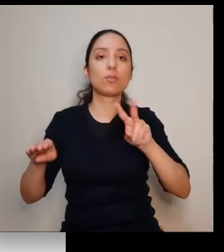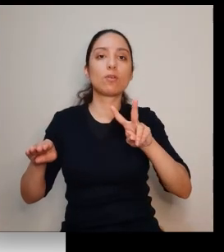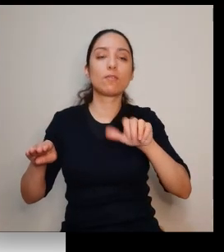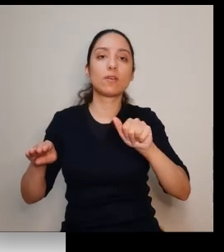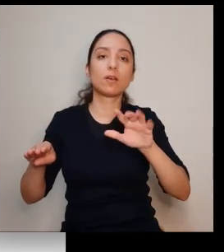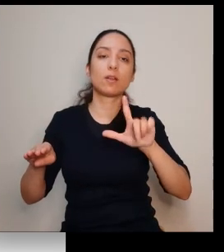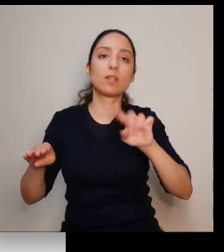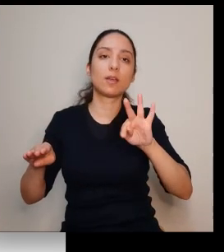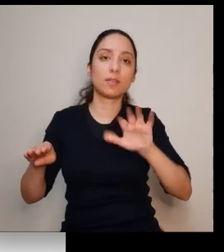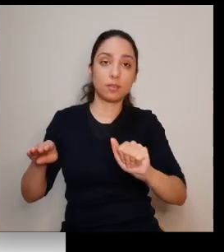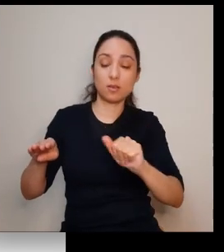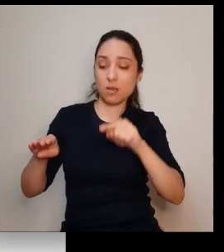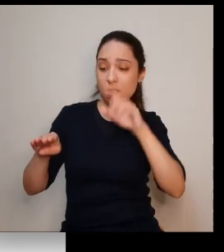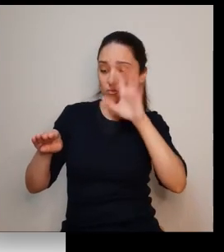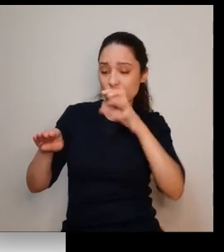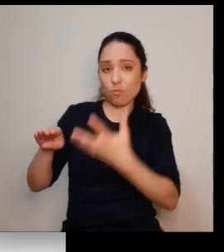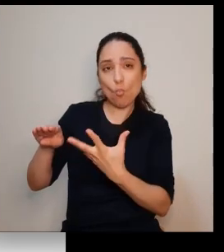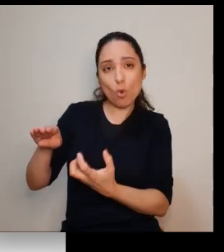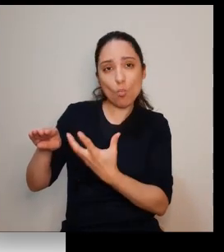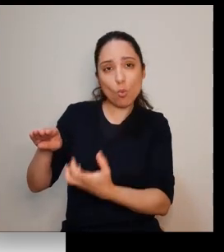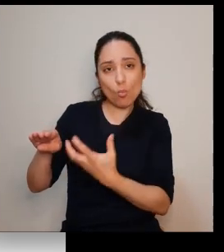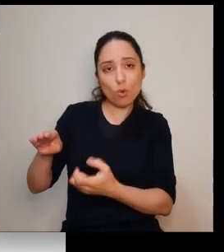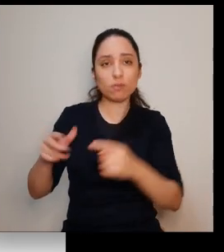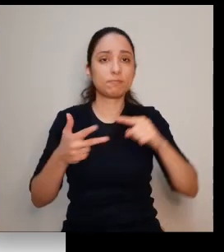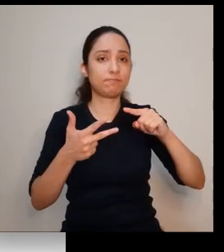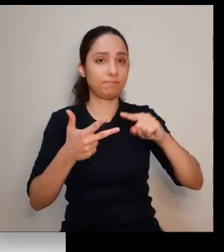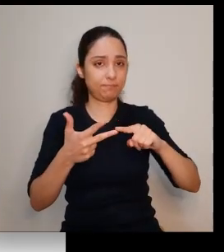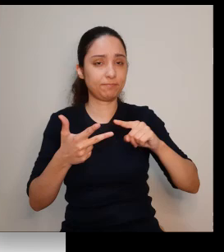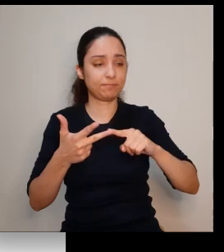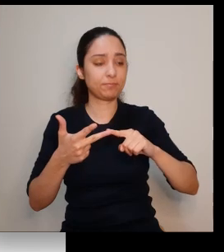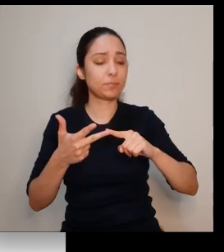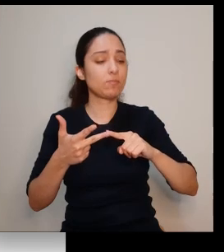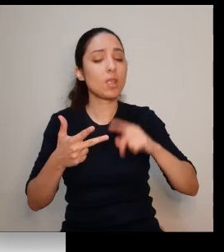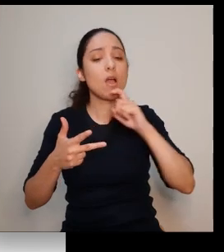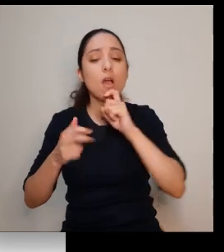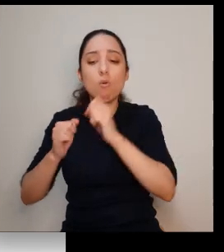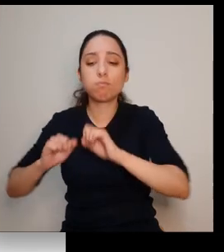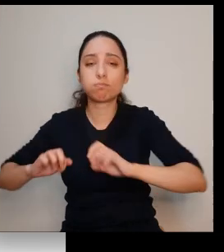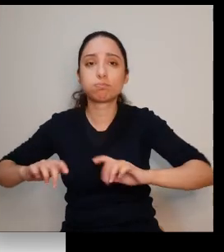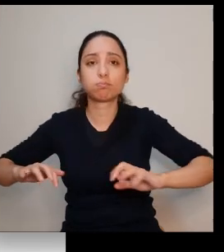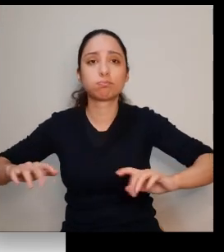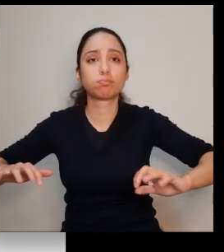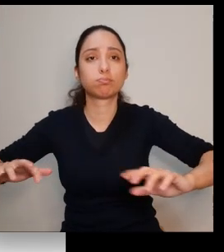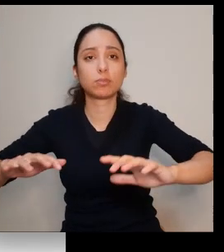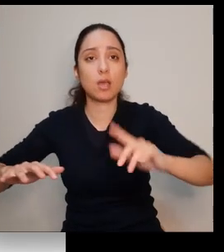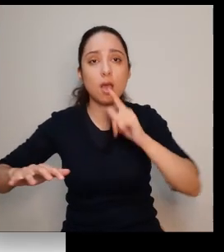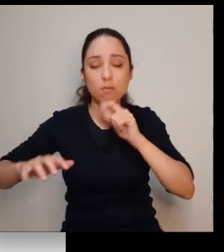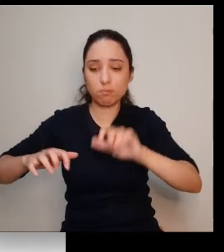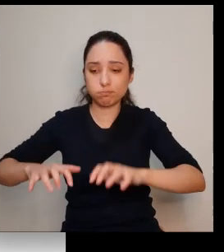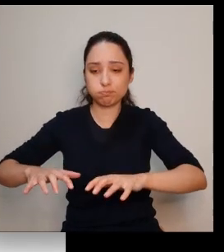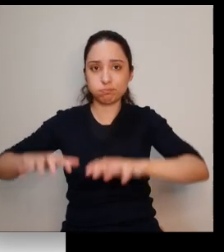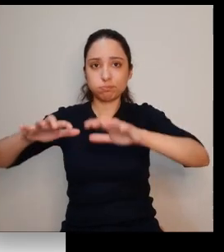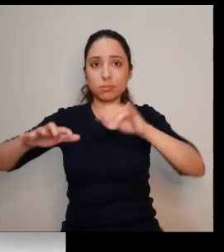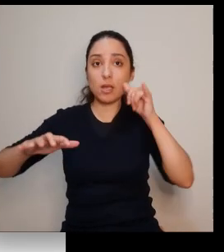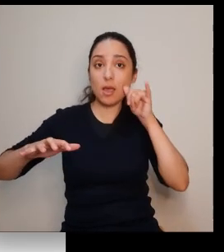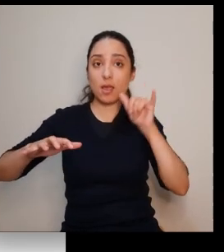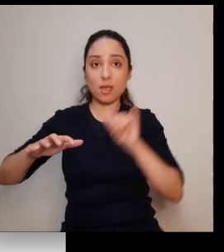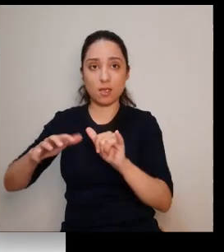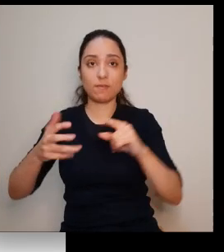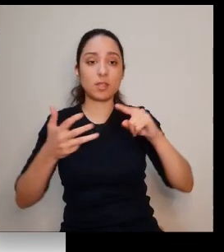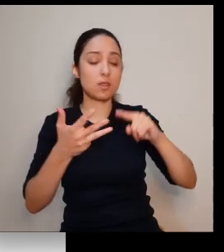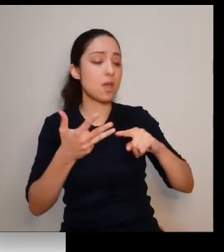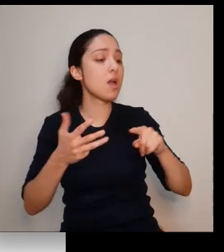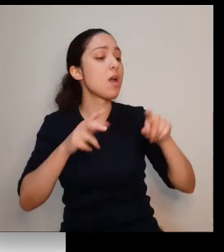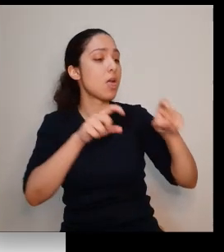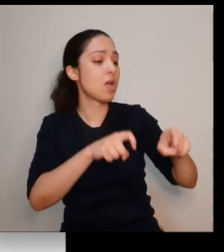na condução da infiltração da água da chuva, cinturões e corredores verdes, agricultura urbana,